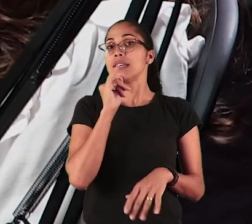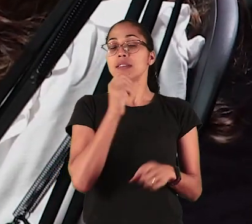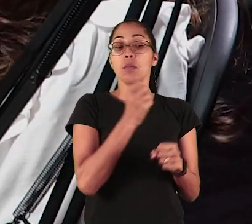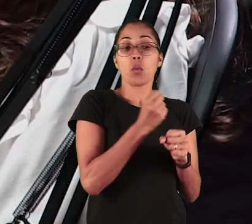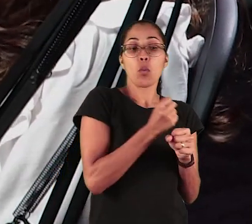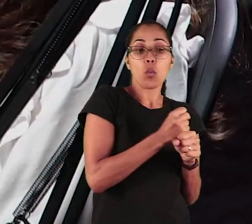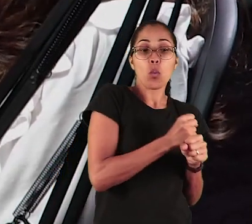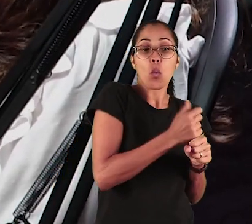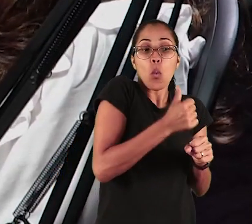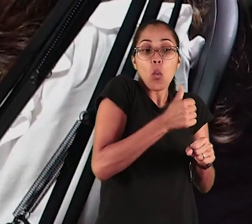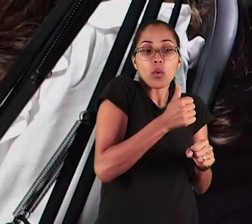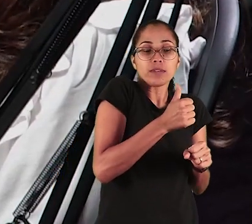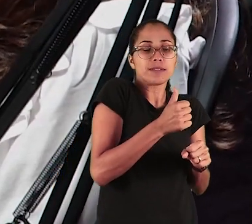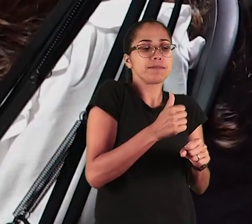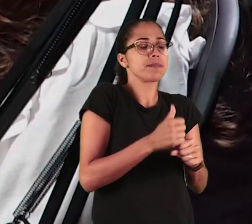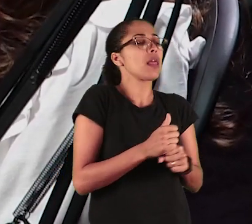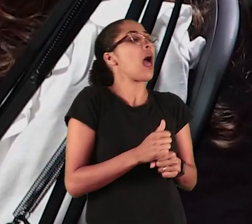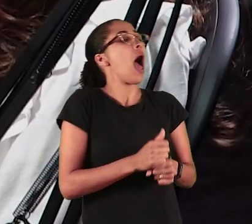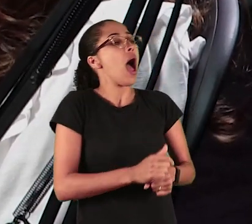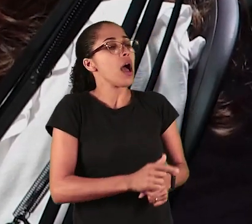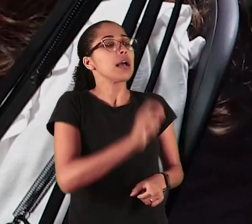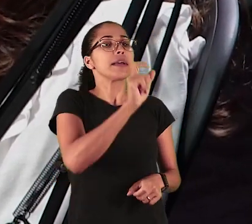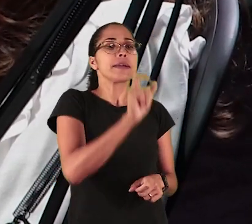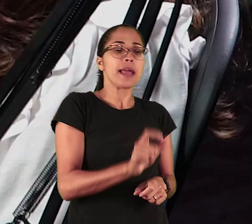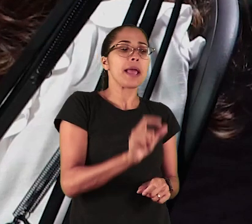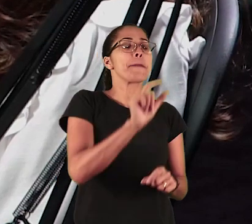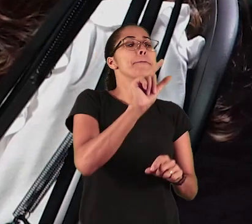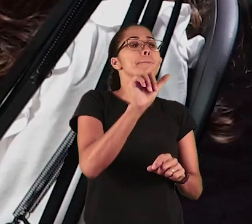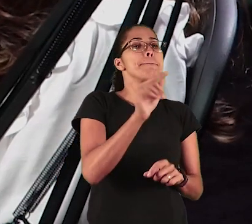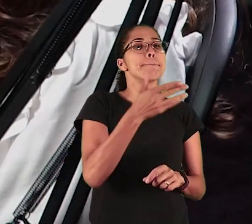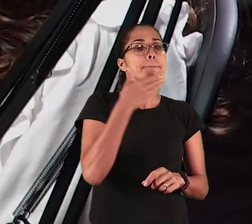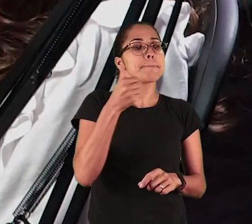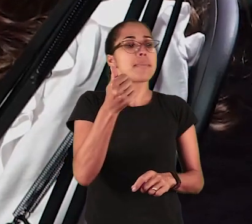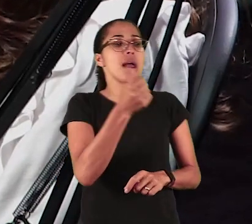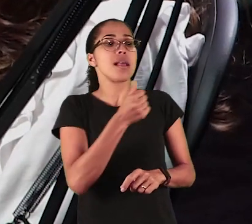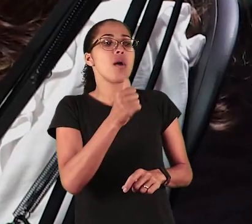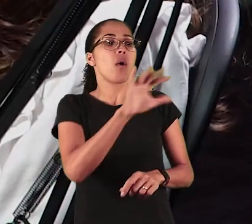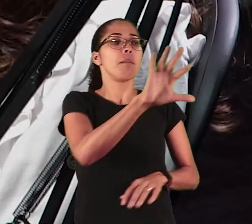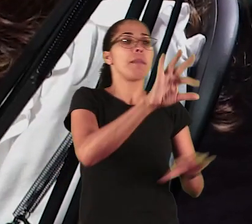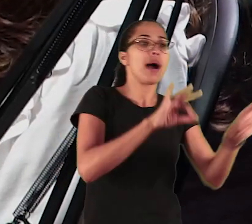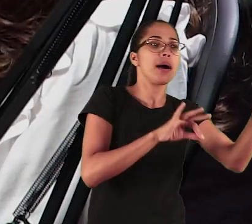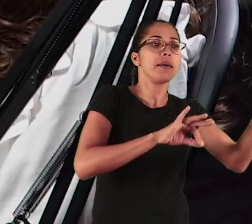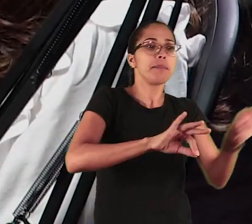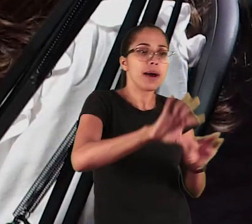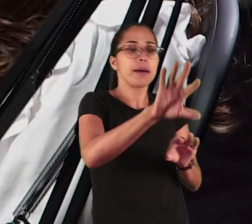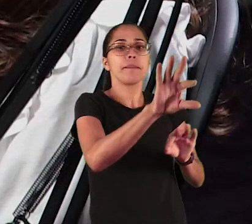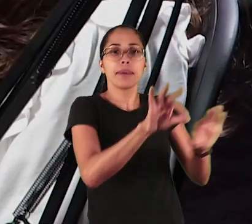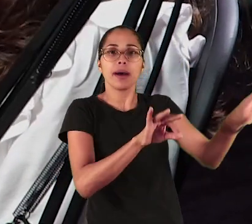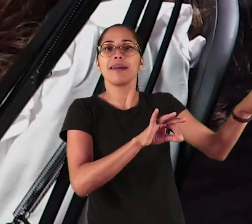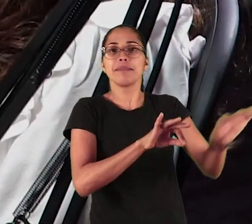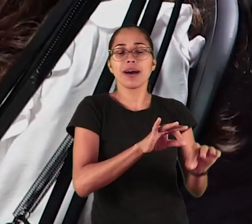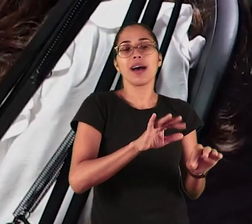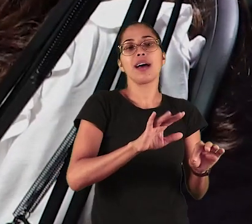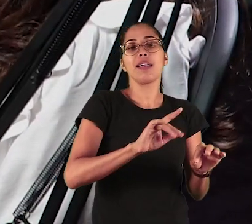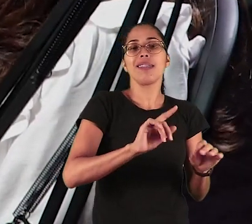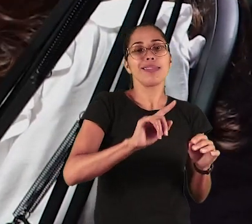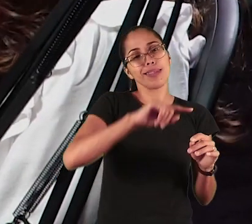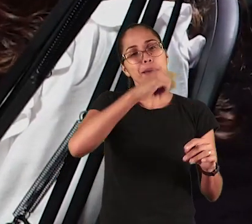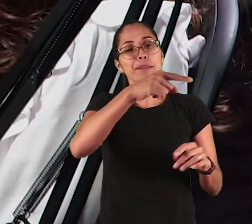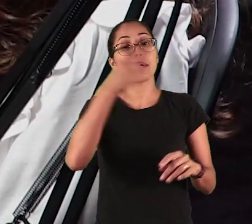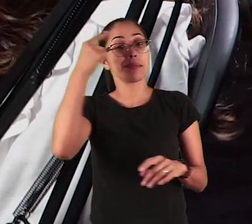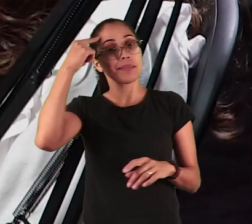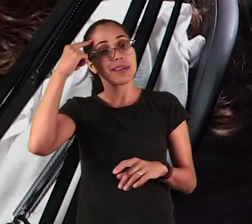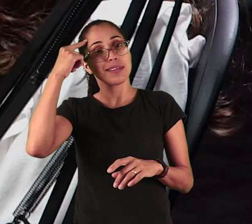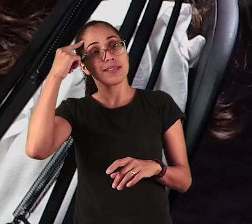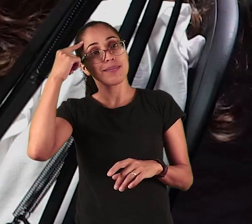então passei 11 anos falando assim quem são os melhores para colocar na carteira dos clientes aqui e de outro lado tô falando assim